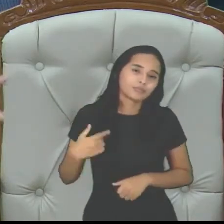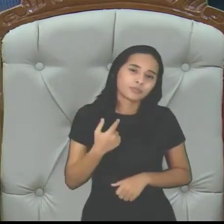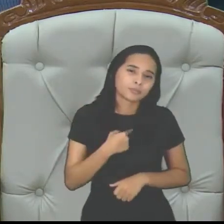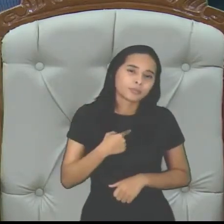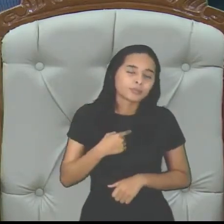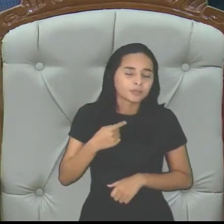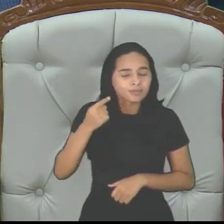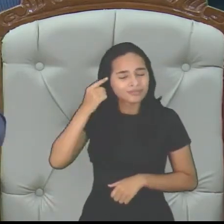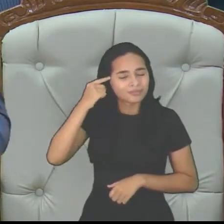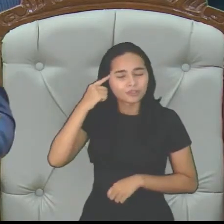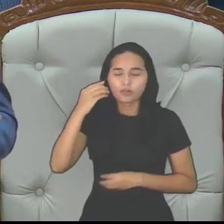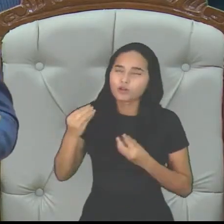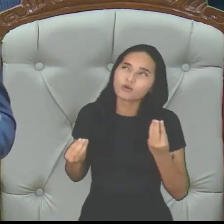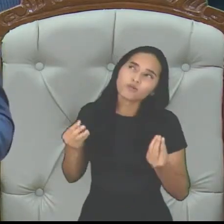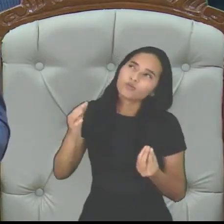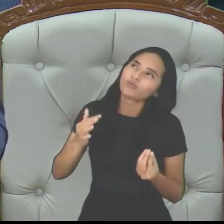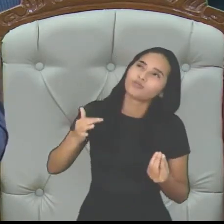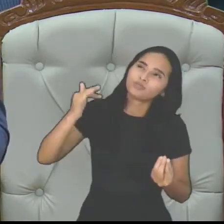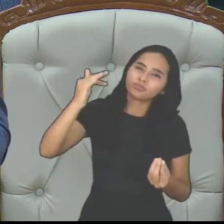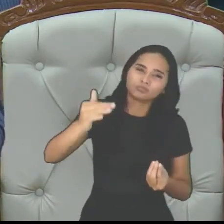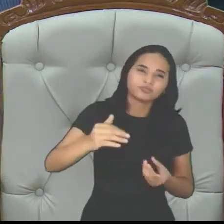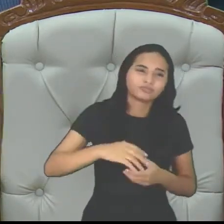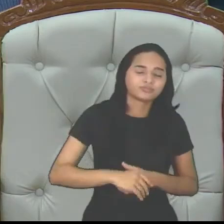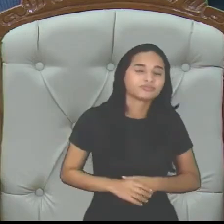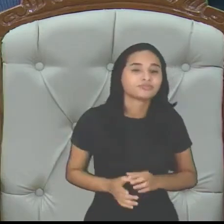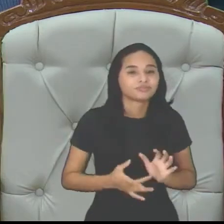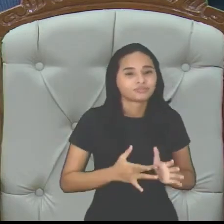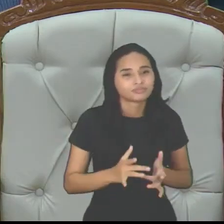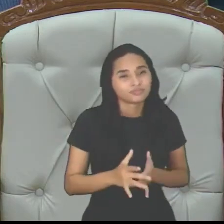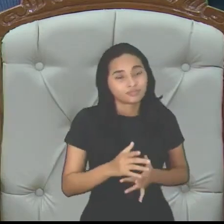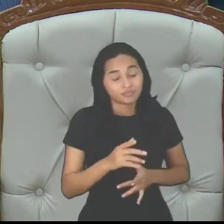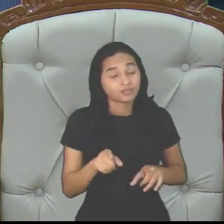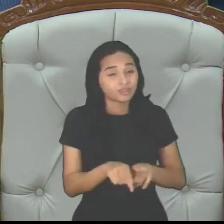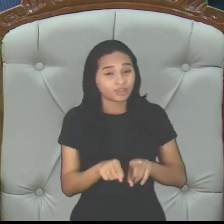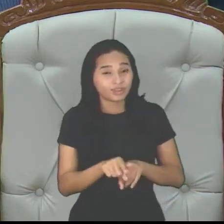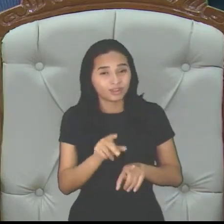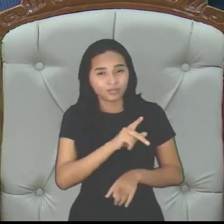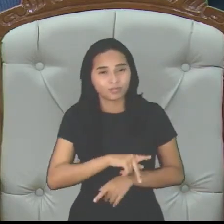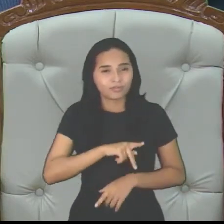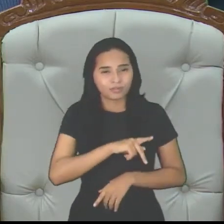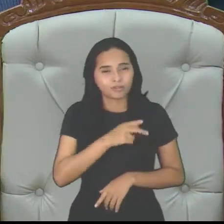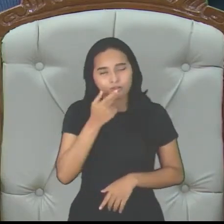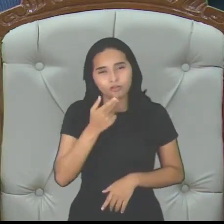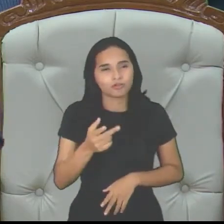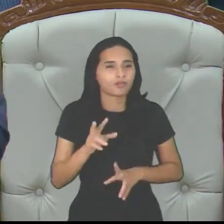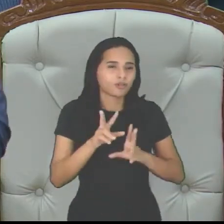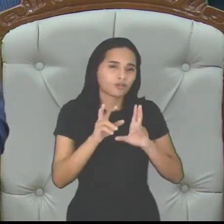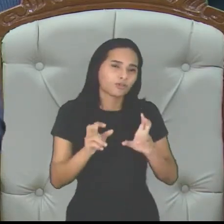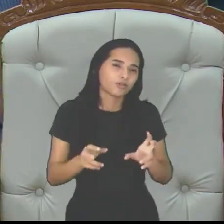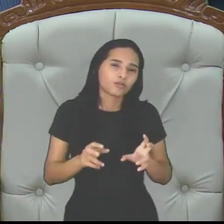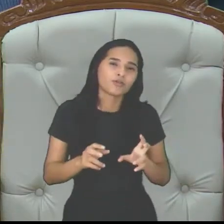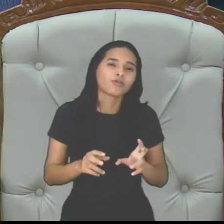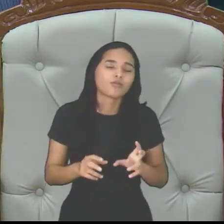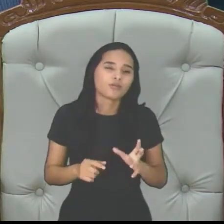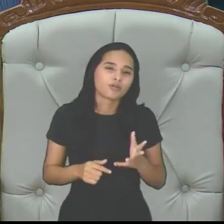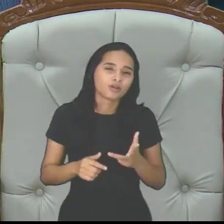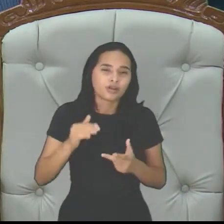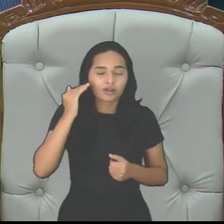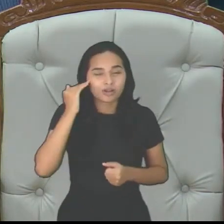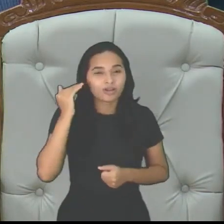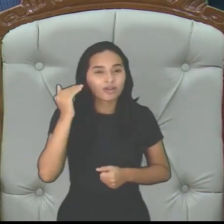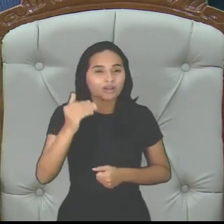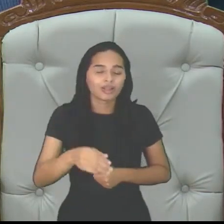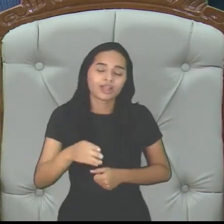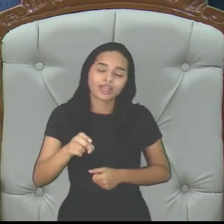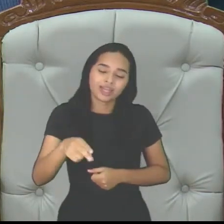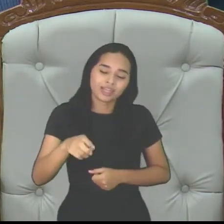parar aonde? Então Jesus está falando, Paulo falando das paz, daquilo que os gregos chamavam